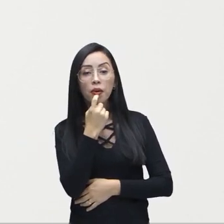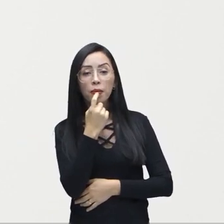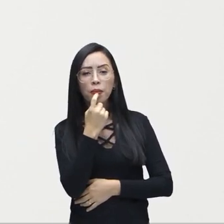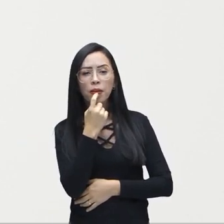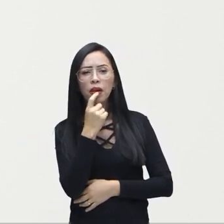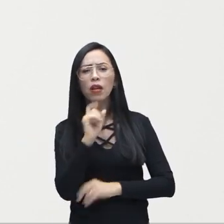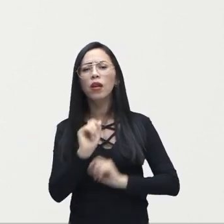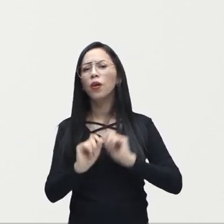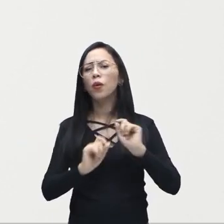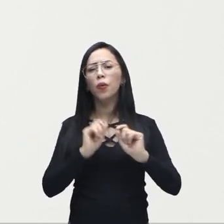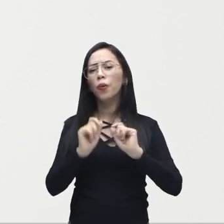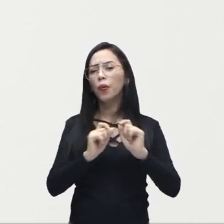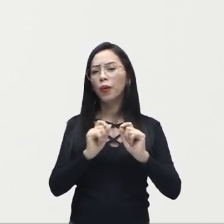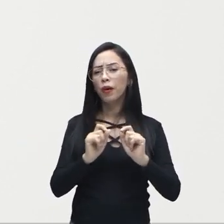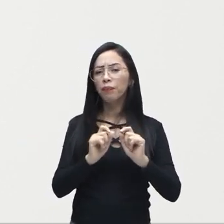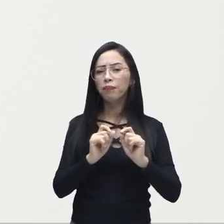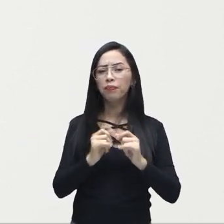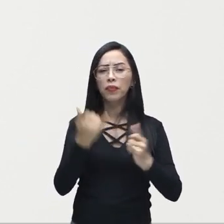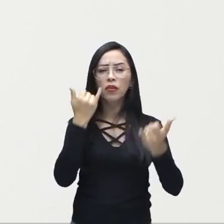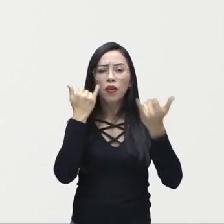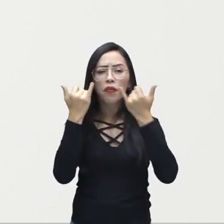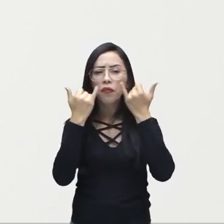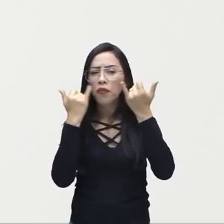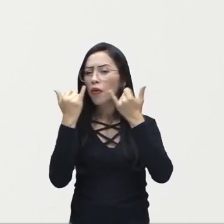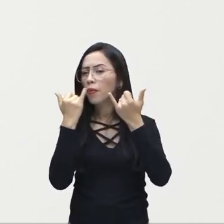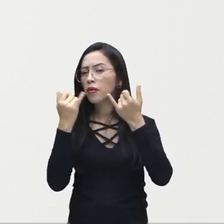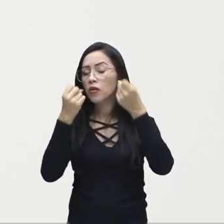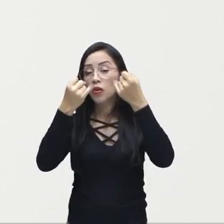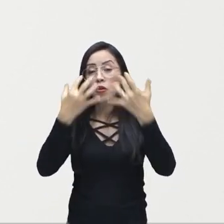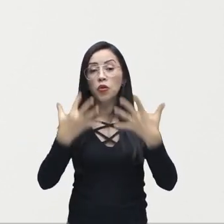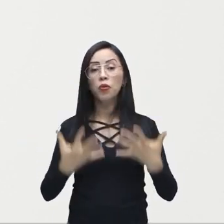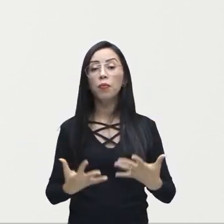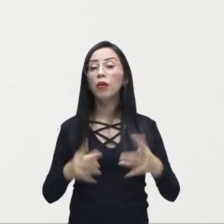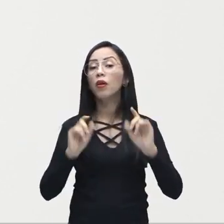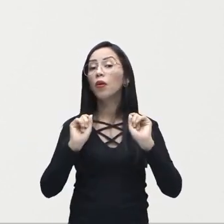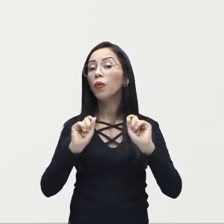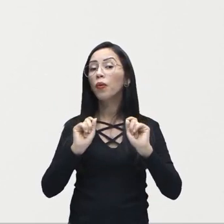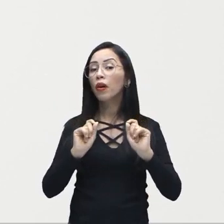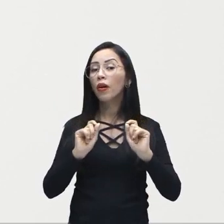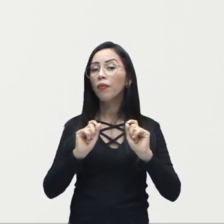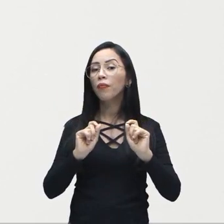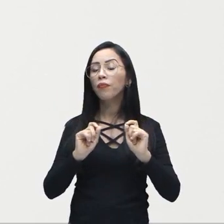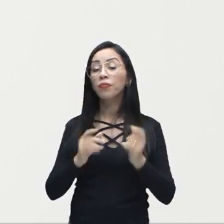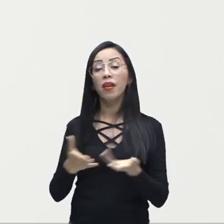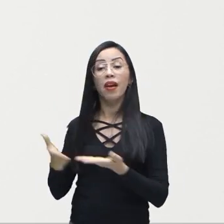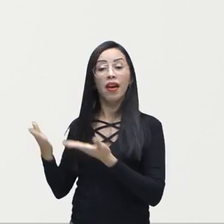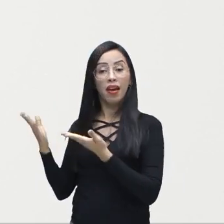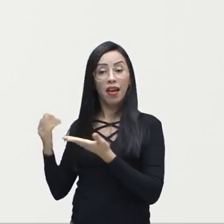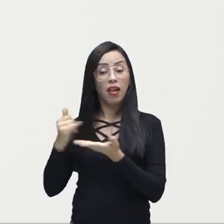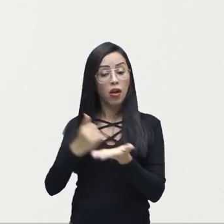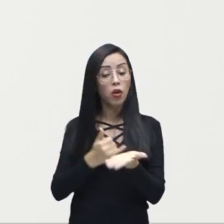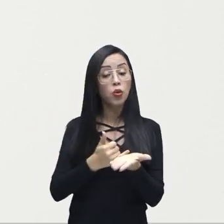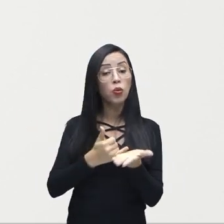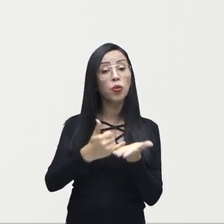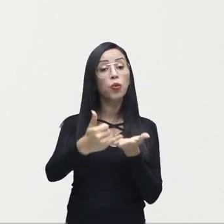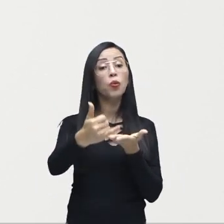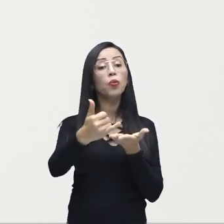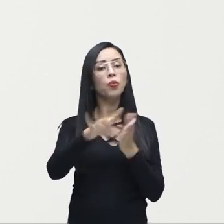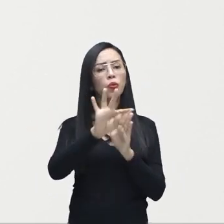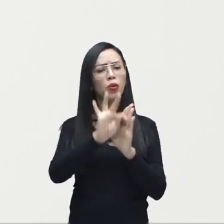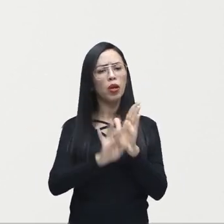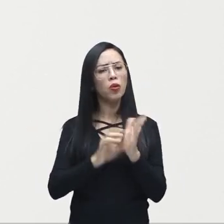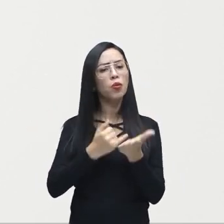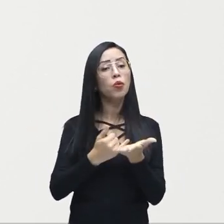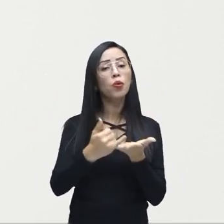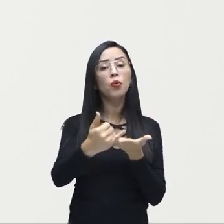Essa informação diz o quê? Inicia um texto, né? Inicia uma história. Aí vem